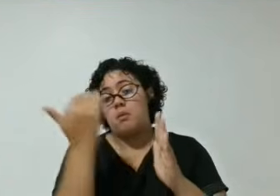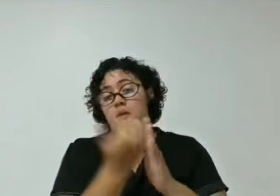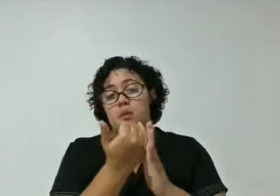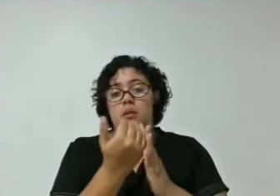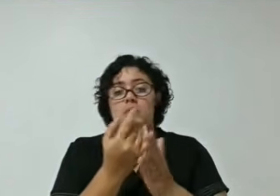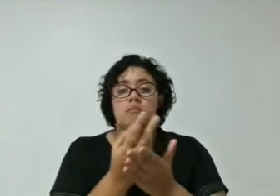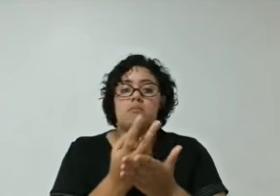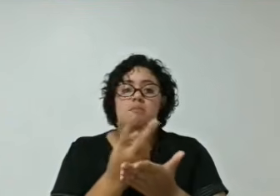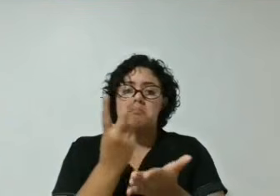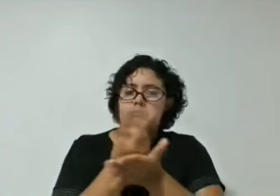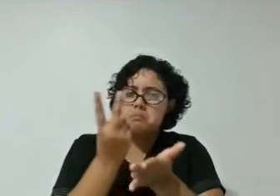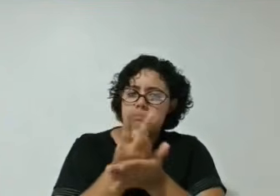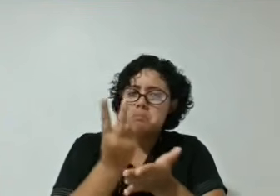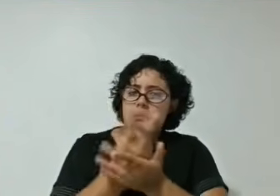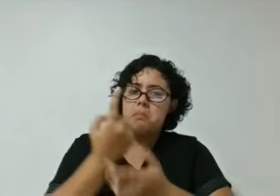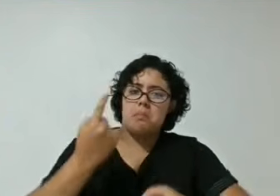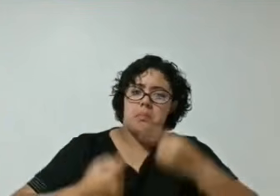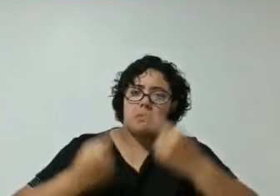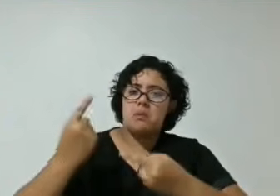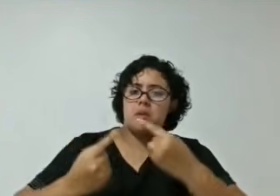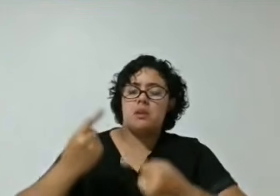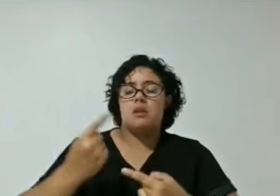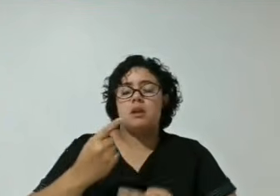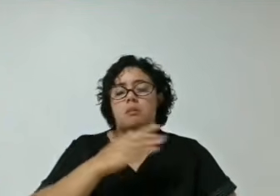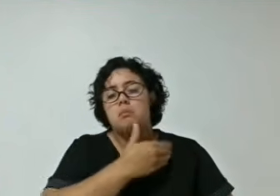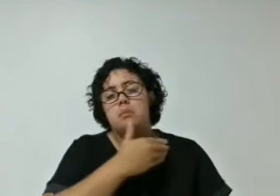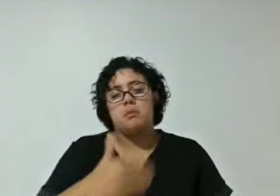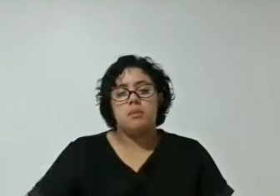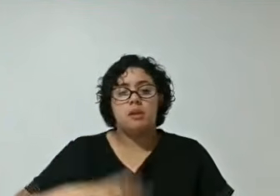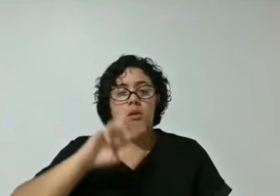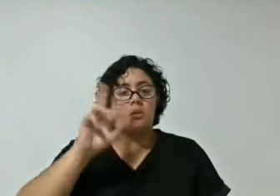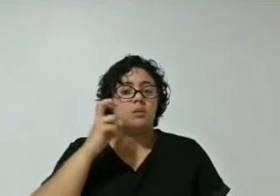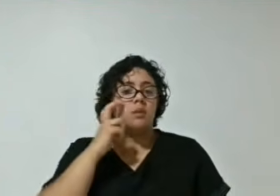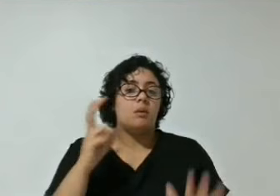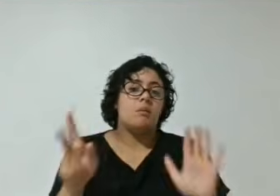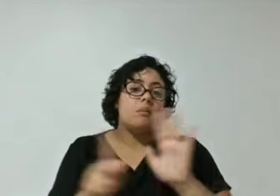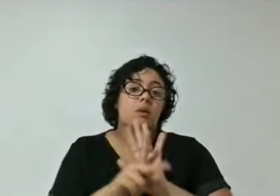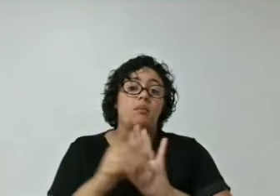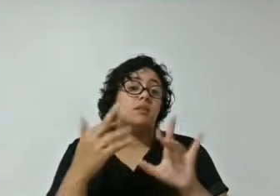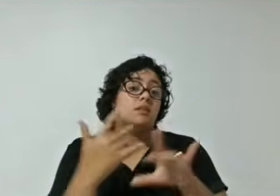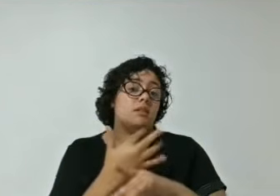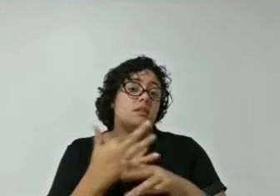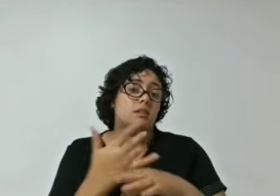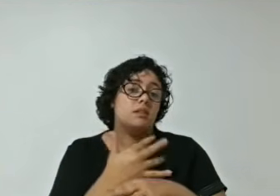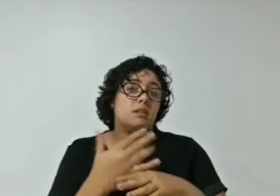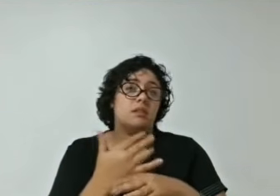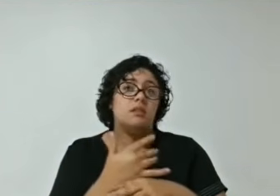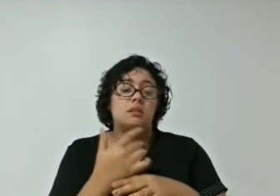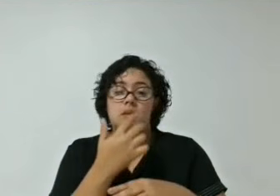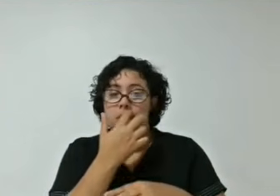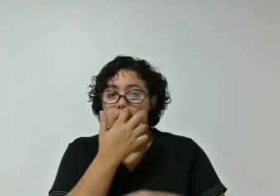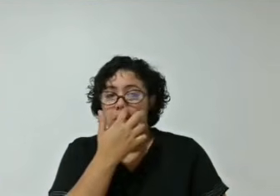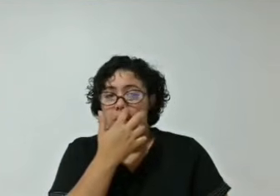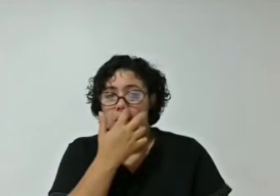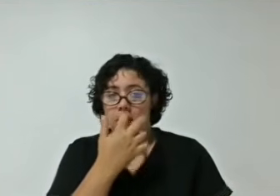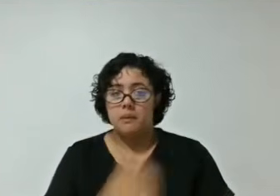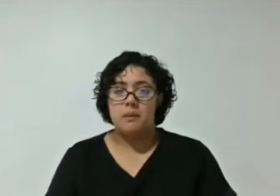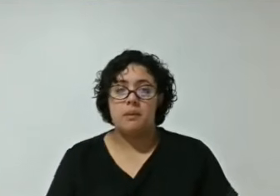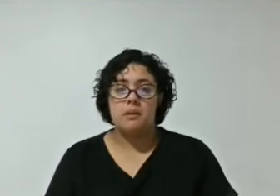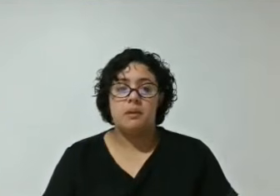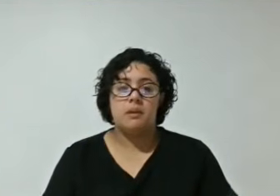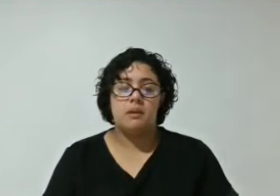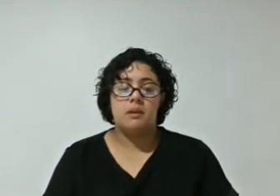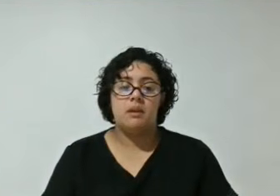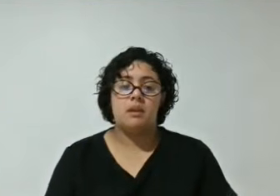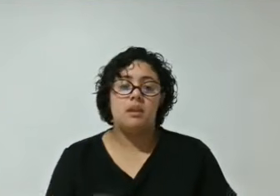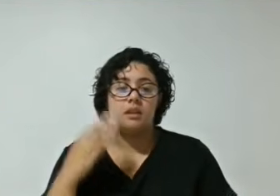política cultural, política pública cultural da cidade, com essa escuta das pessoas, né? Entendendo que a gente